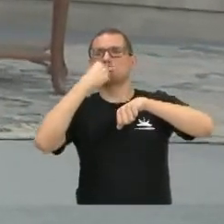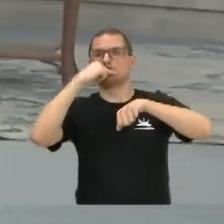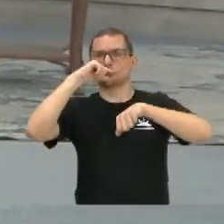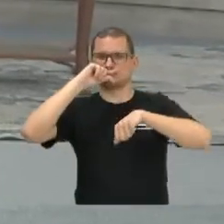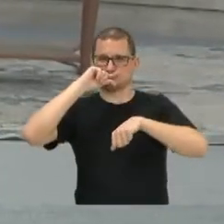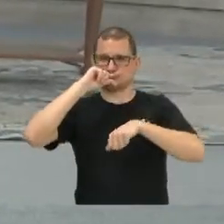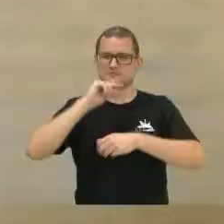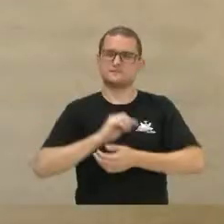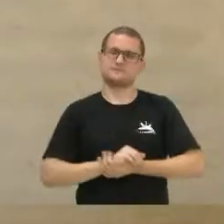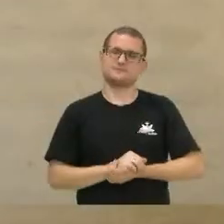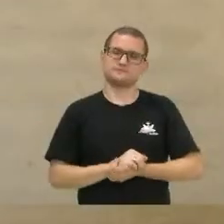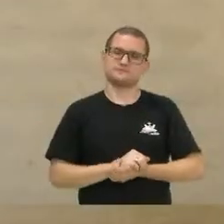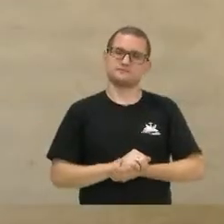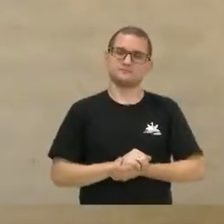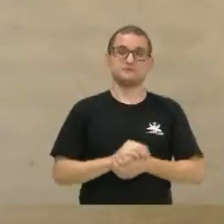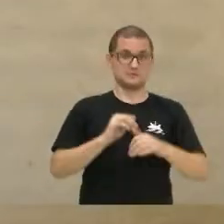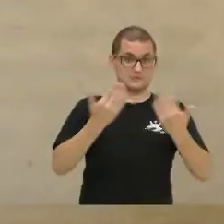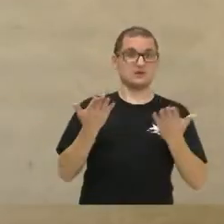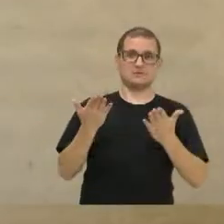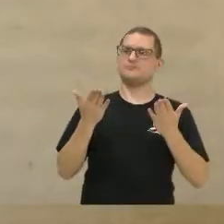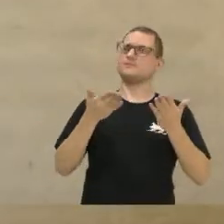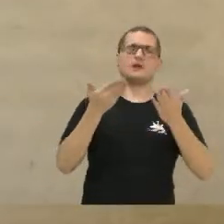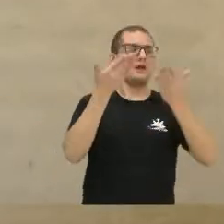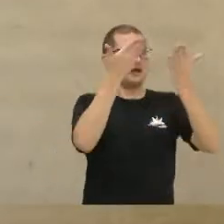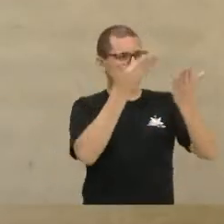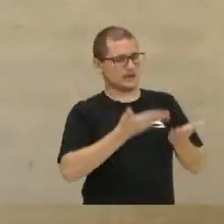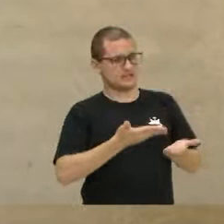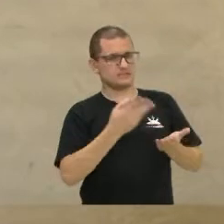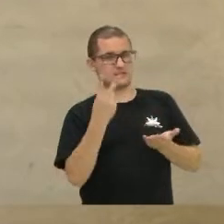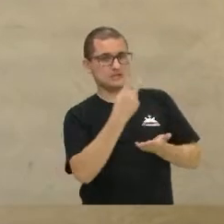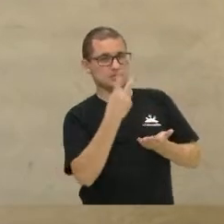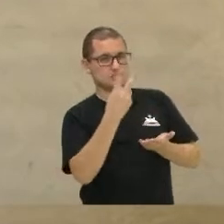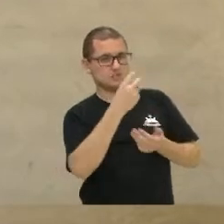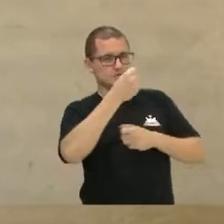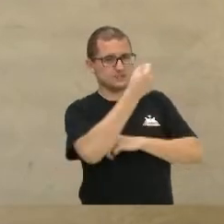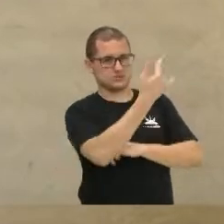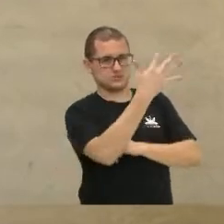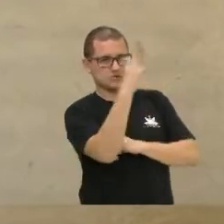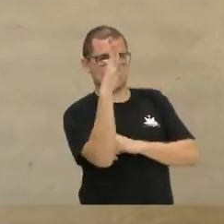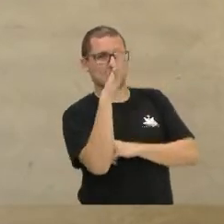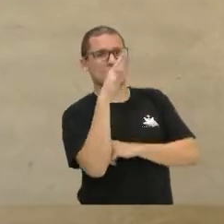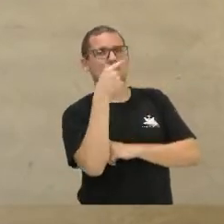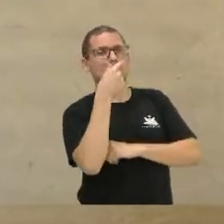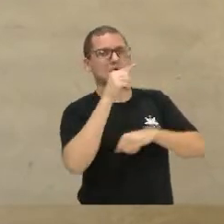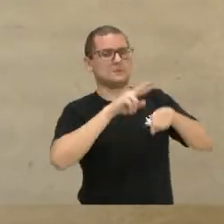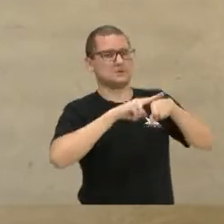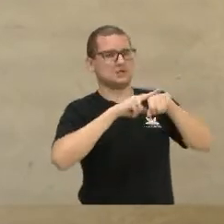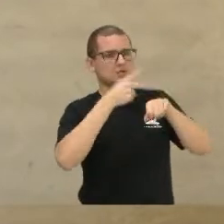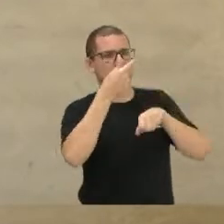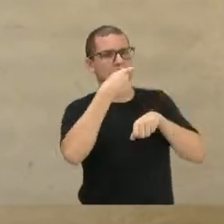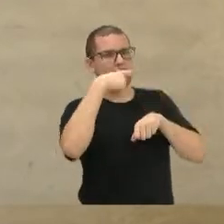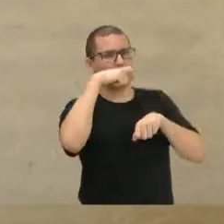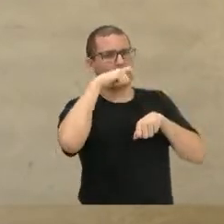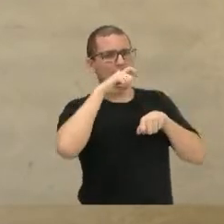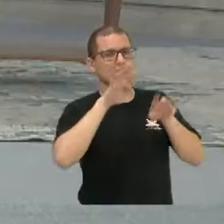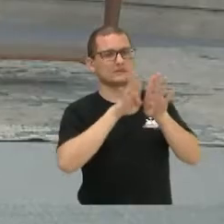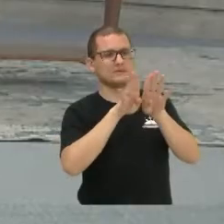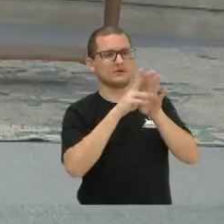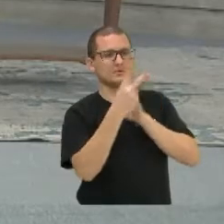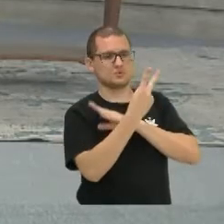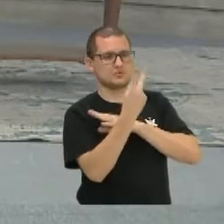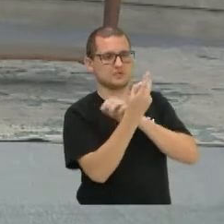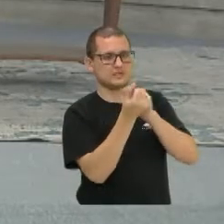continuar leitura estas são as duas oliveiras e os dois candelabros que estão diante do senhor da